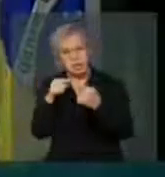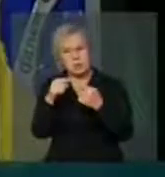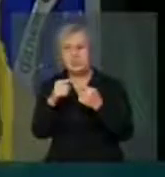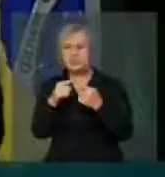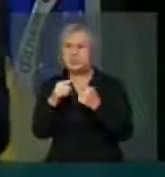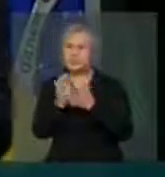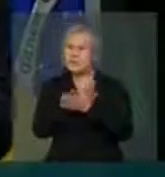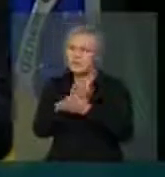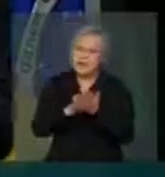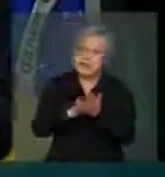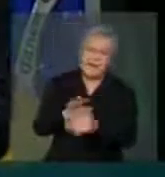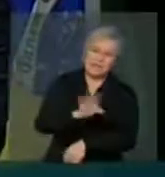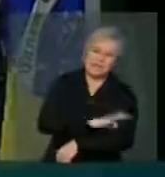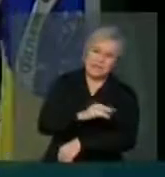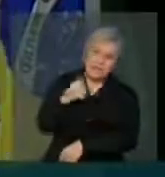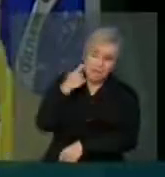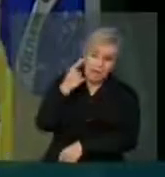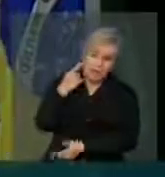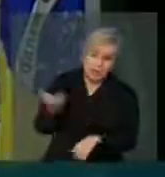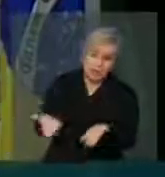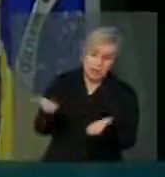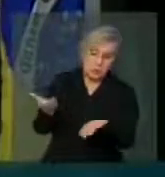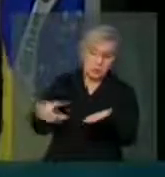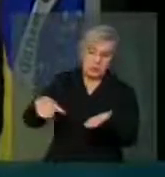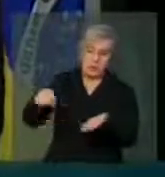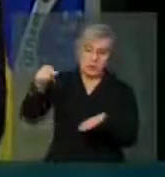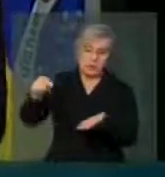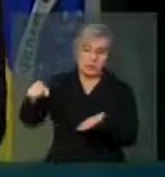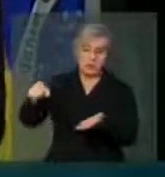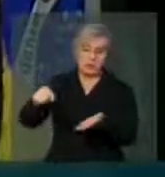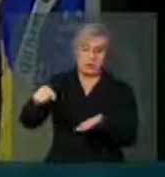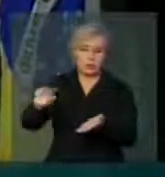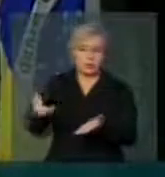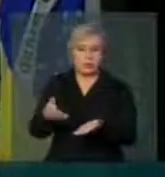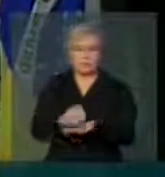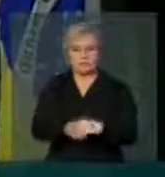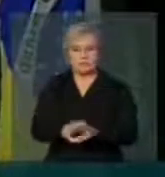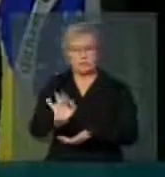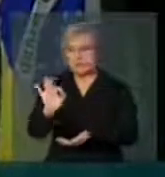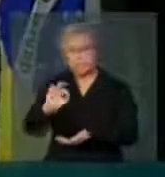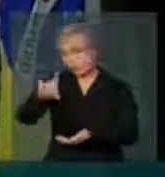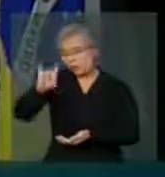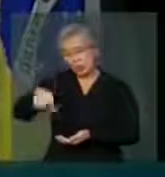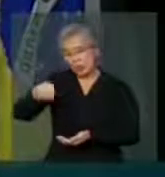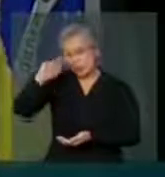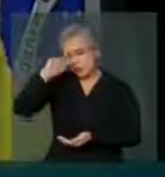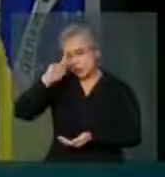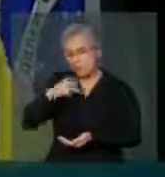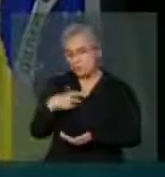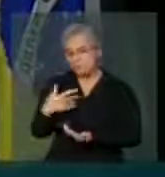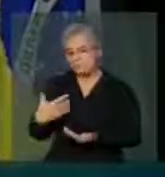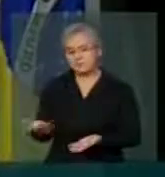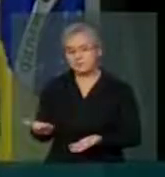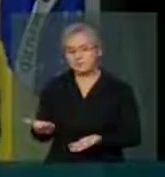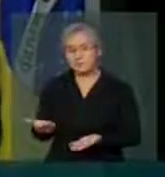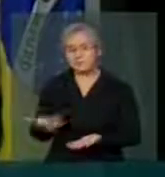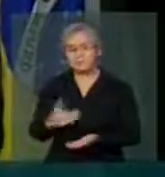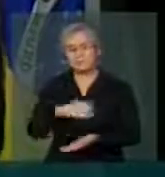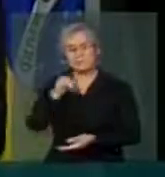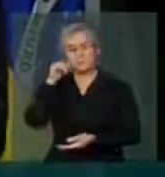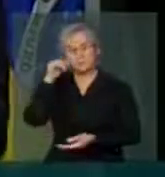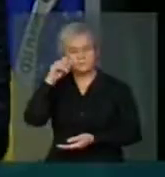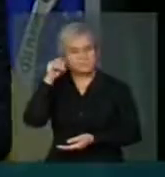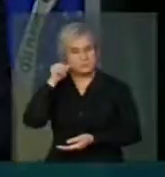critério técnico aparente para justificar a escolha do ex-presidente. Mesmo assim, foi a Dilma